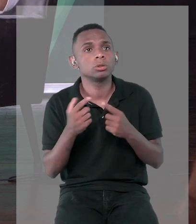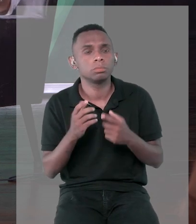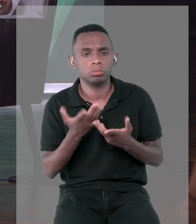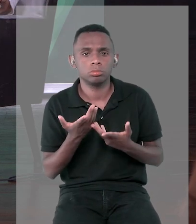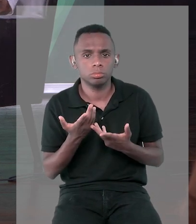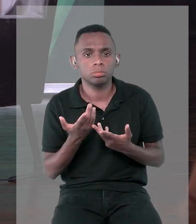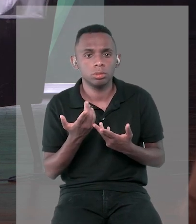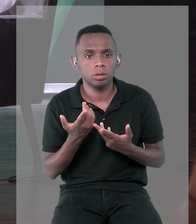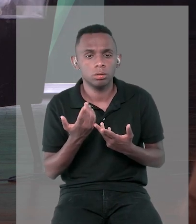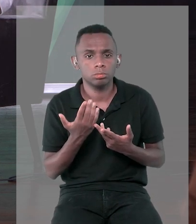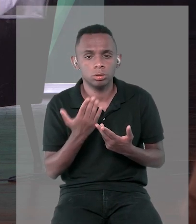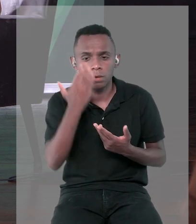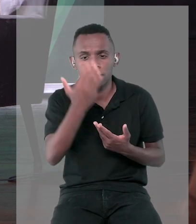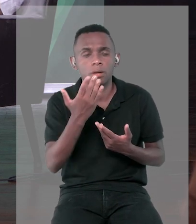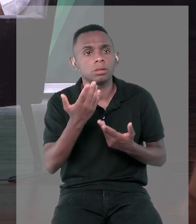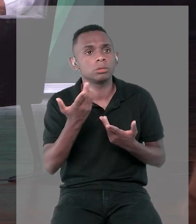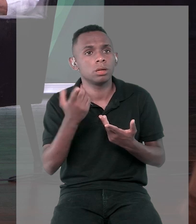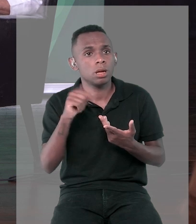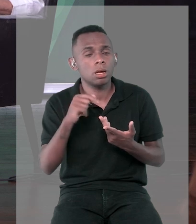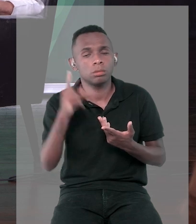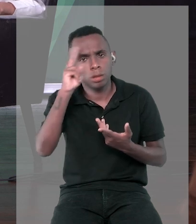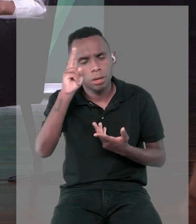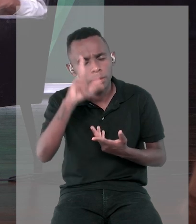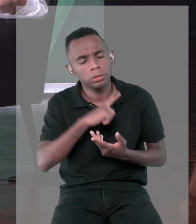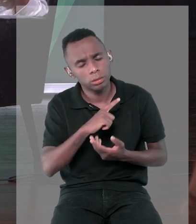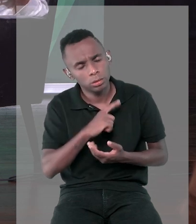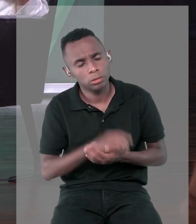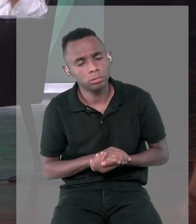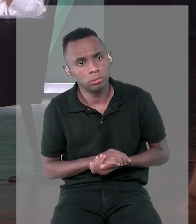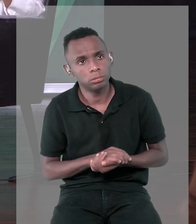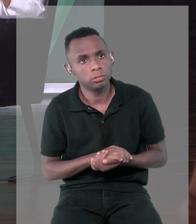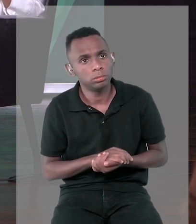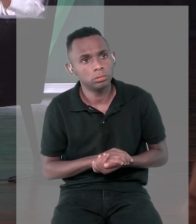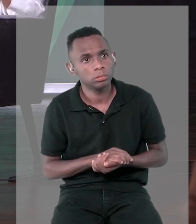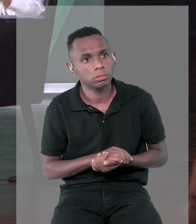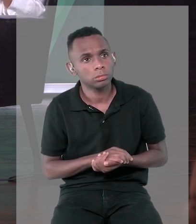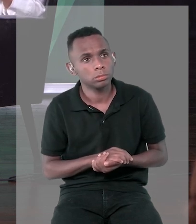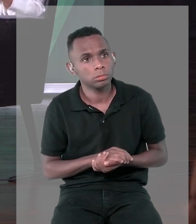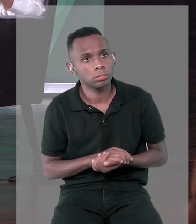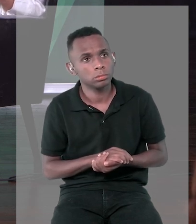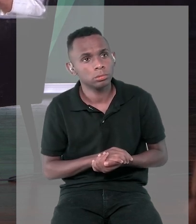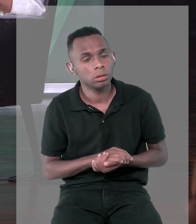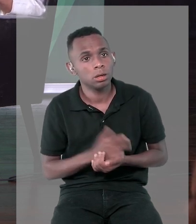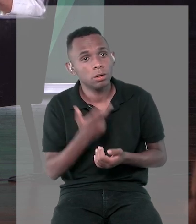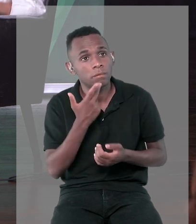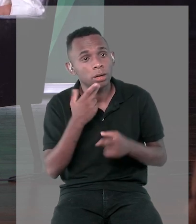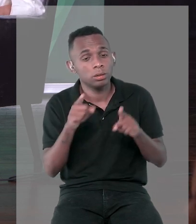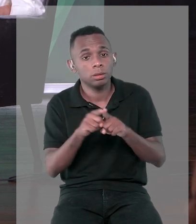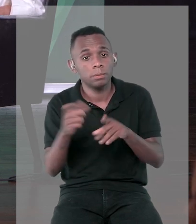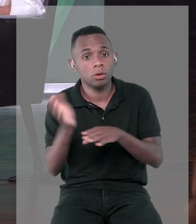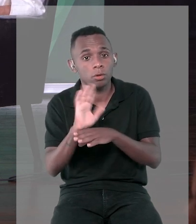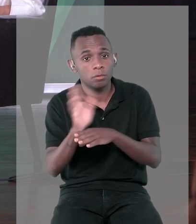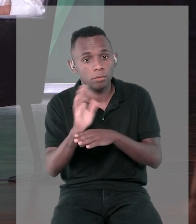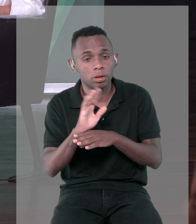de postura diante da matéria que eles vão rememorar, né? É isso. Acho que a gente pode falar um pouquinho do